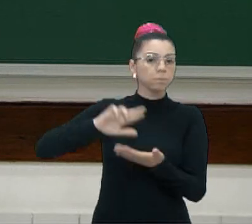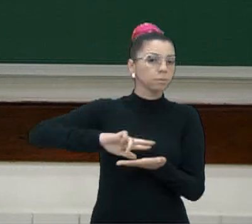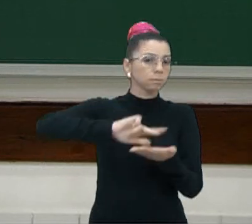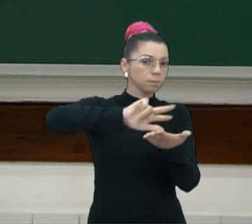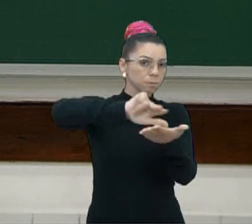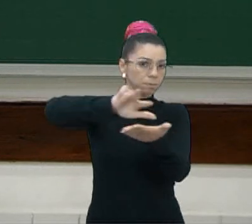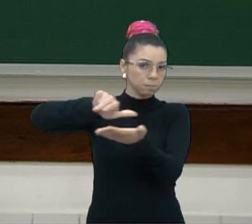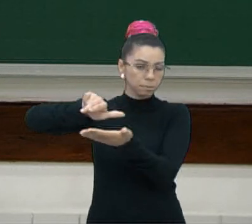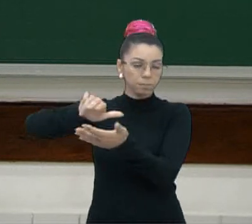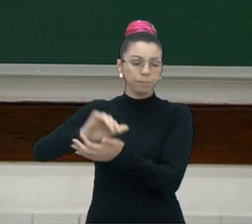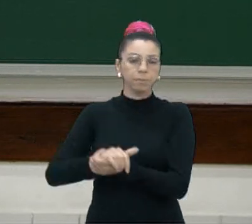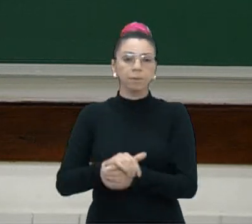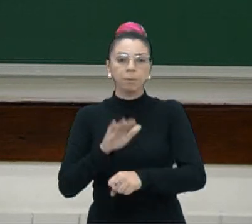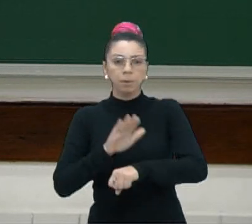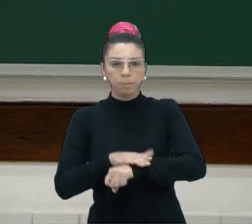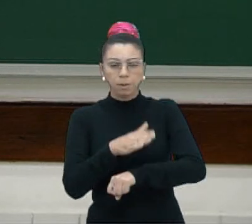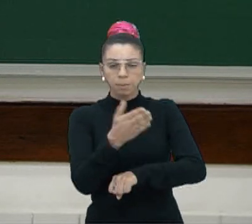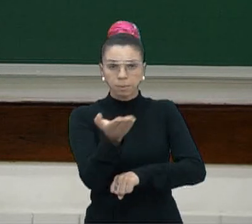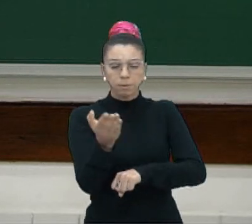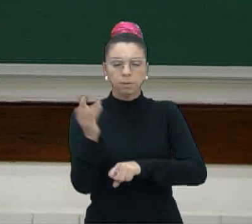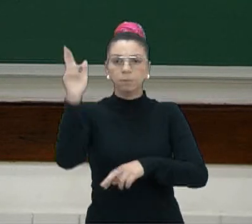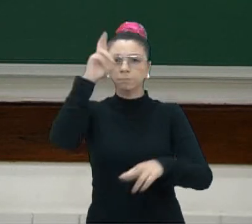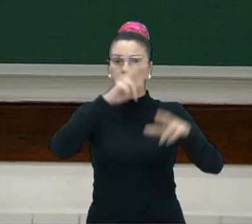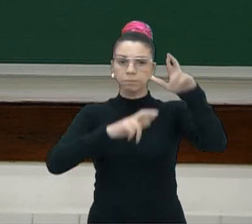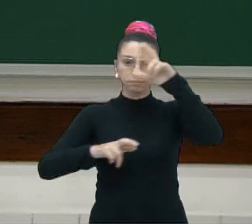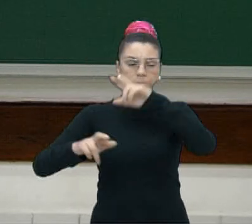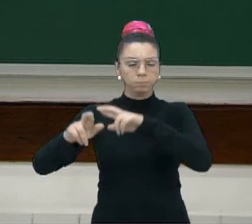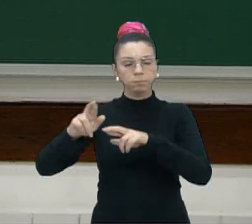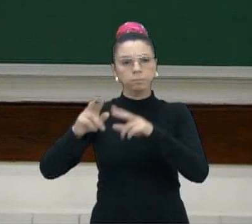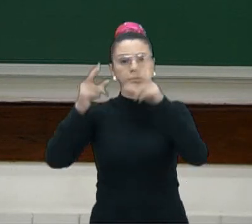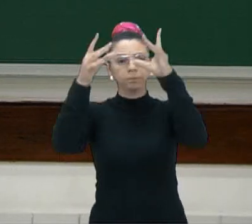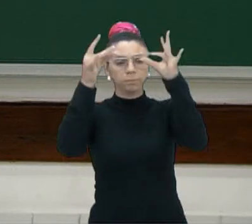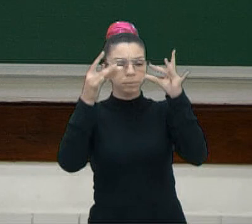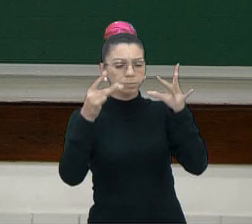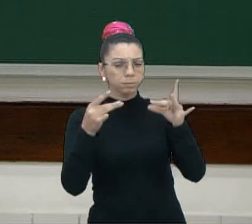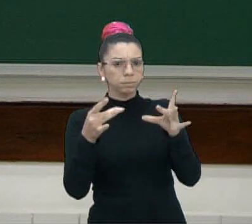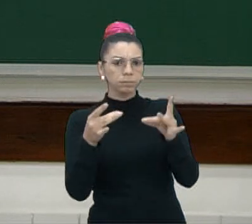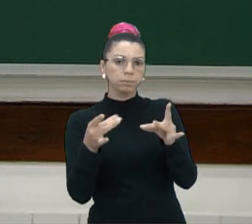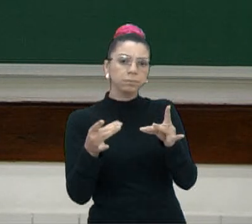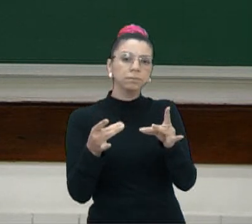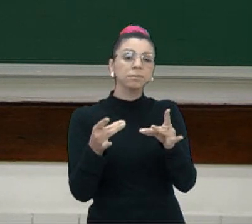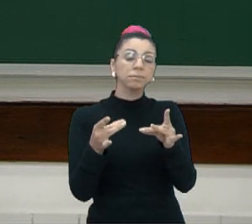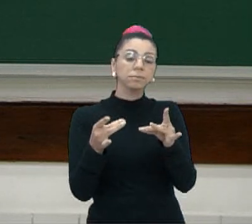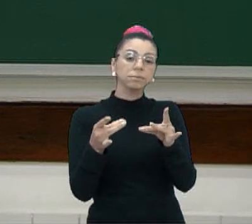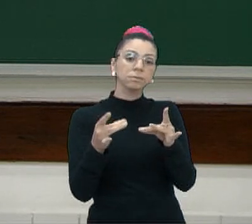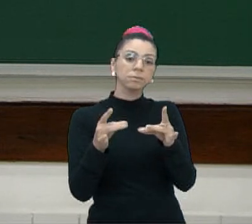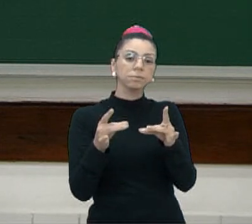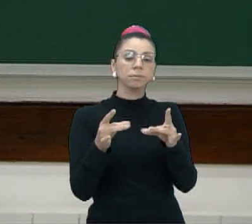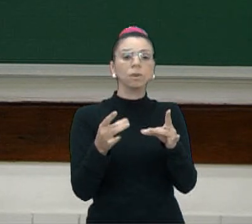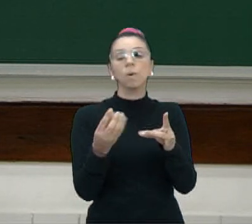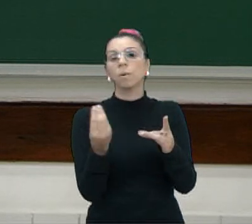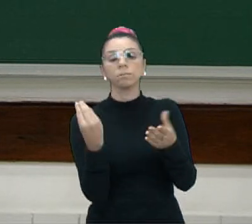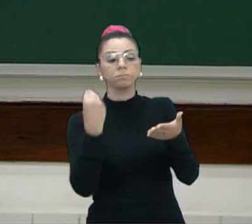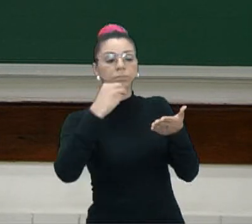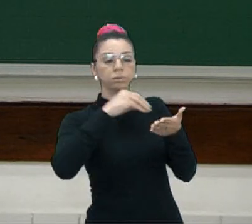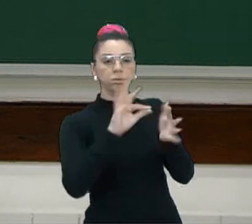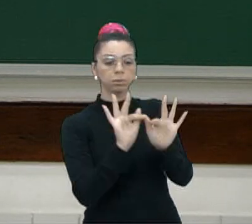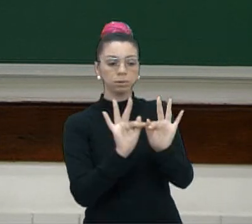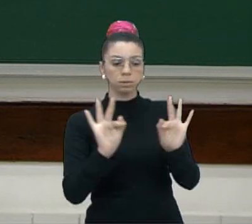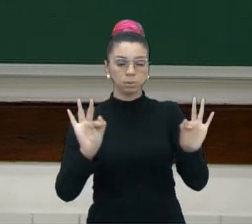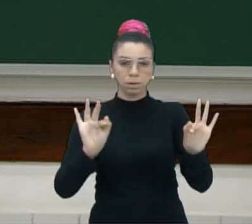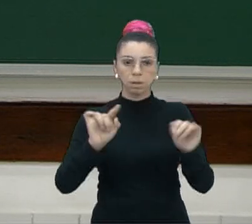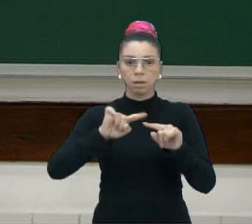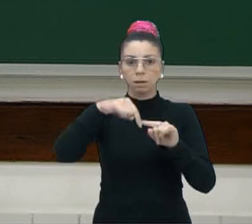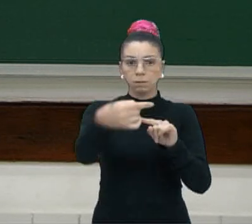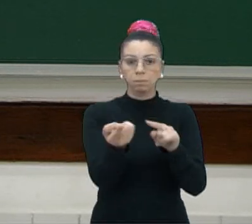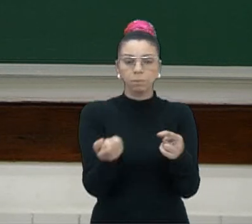diferentes. Vou dar um tempinho para você observar a imagem, ver algum detalhe que você queira ali descrever ou colocar na sua legenda e eu